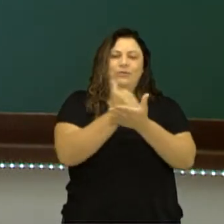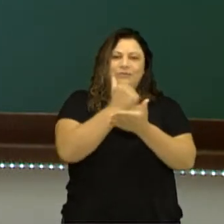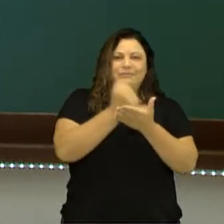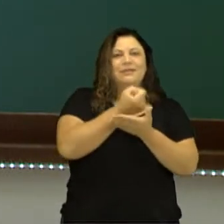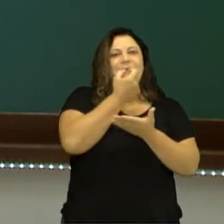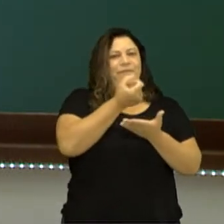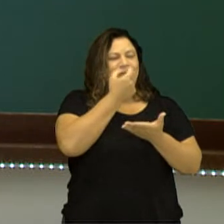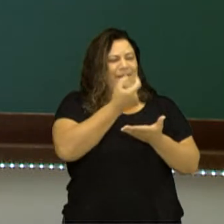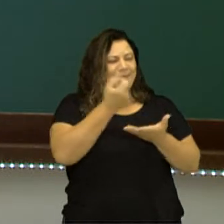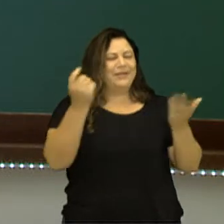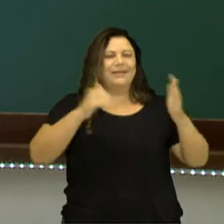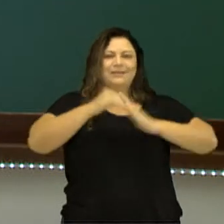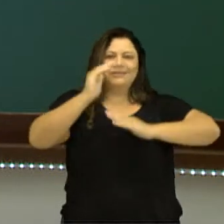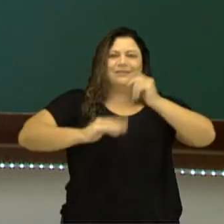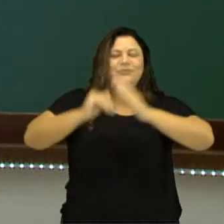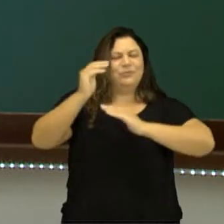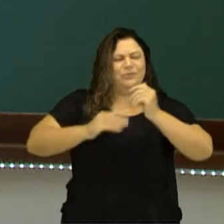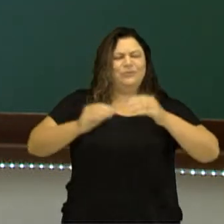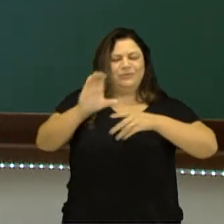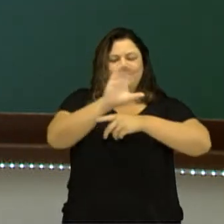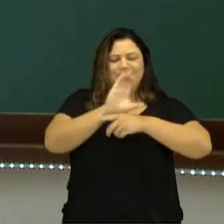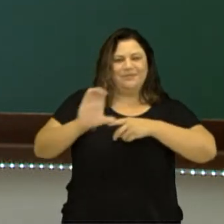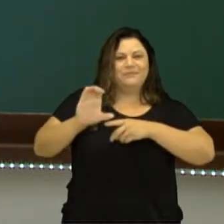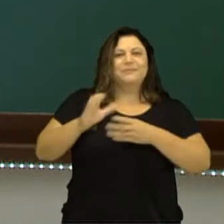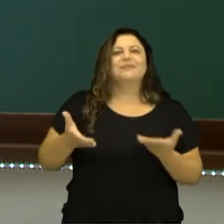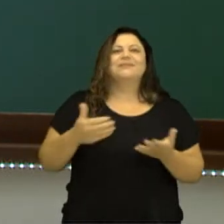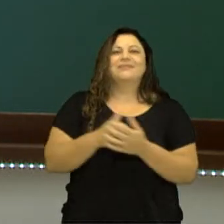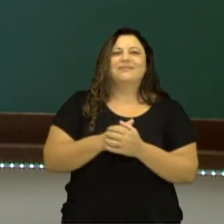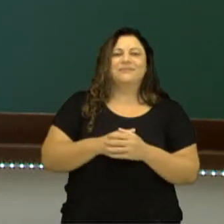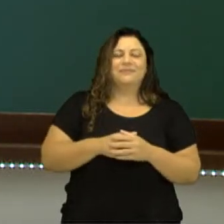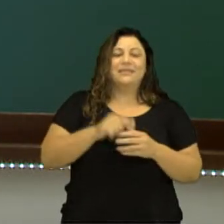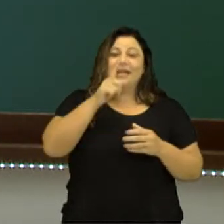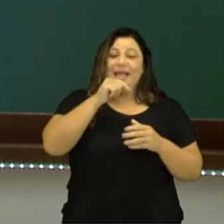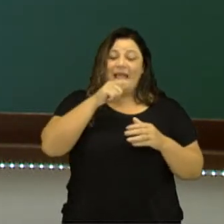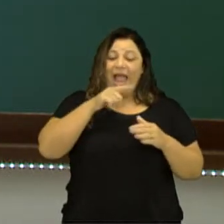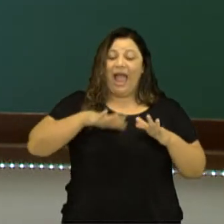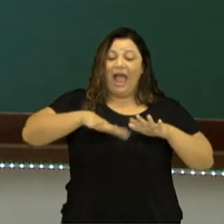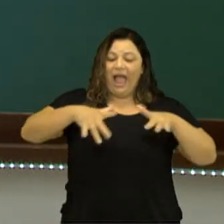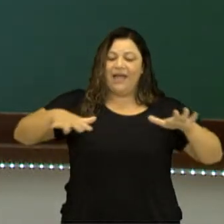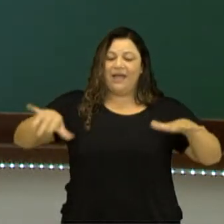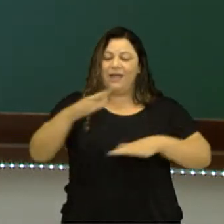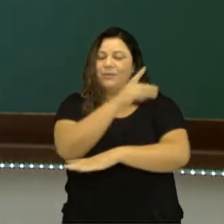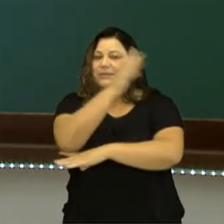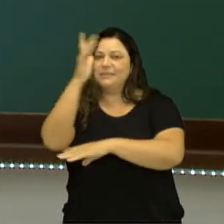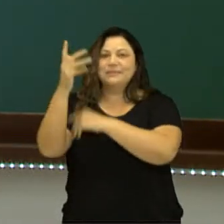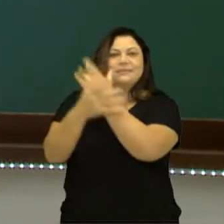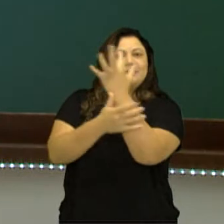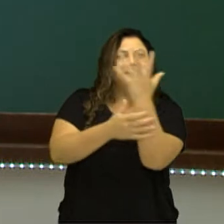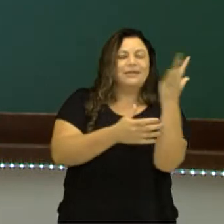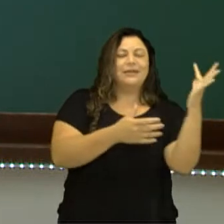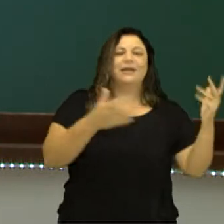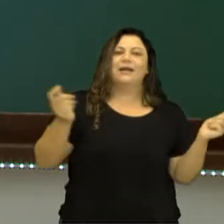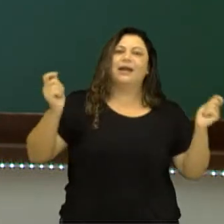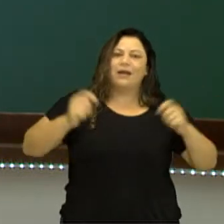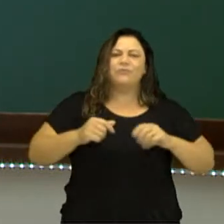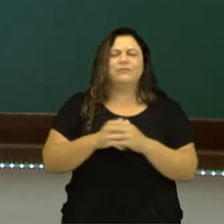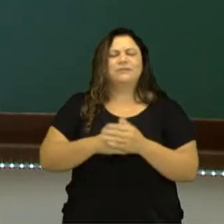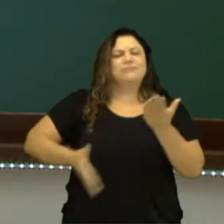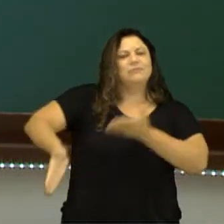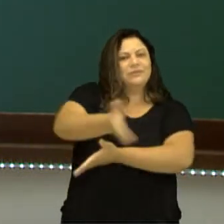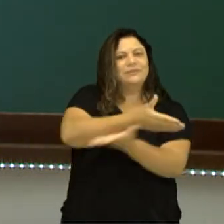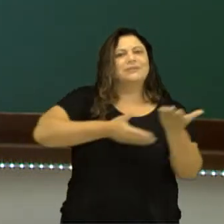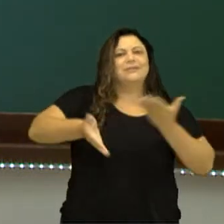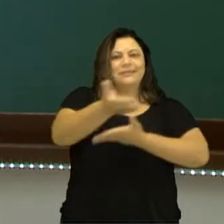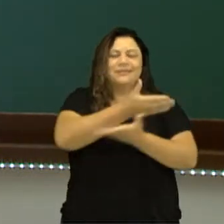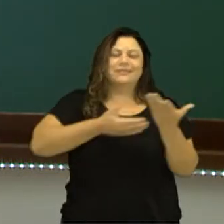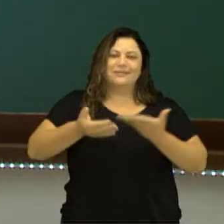sobre essa camada. Reparem ali, tem um lago, tem as árvores. Então, nós temos muita interação com